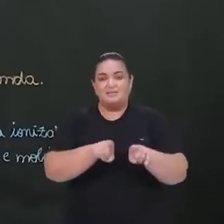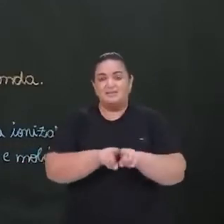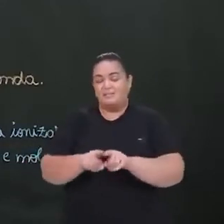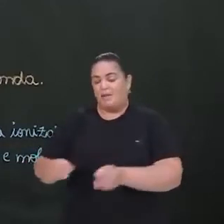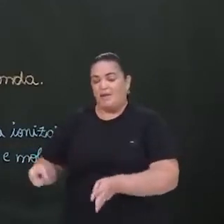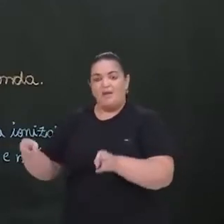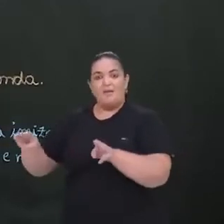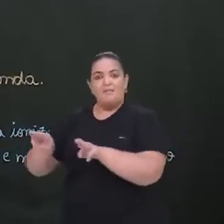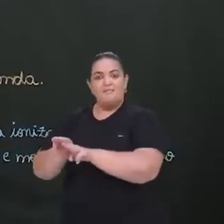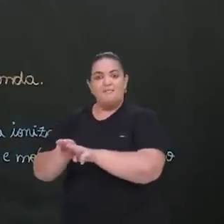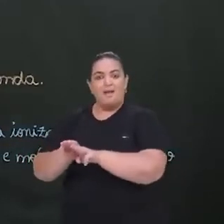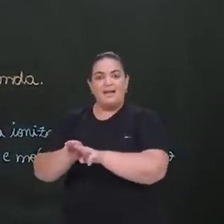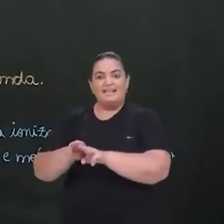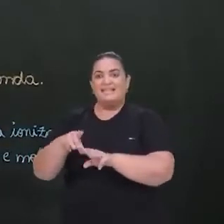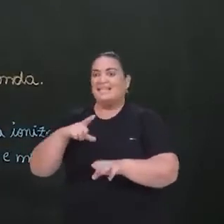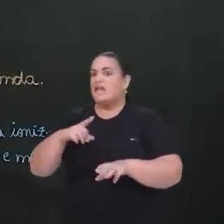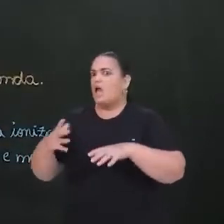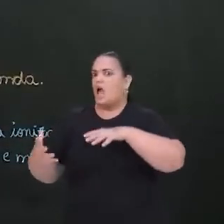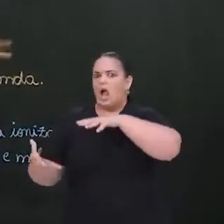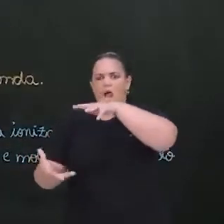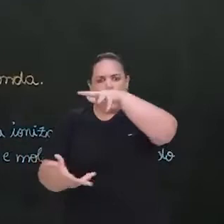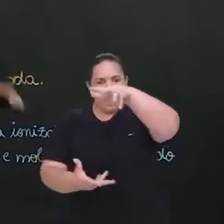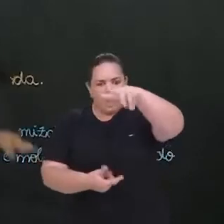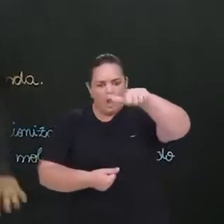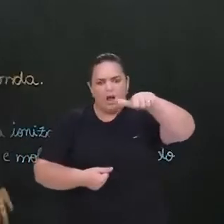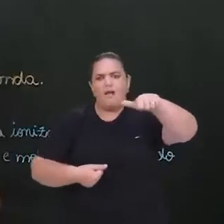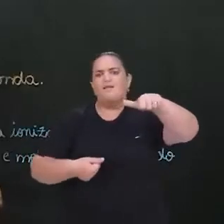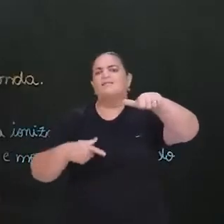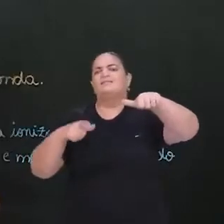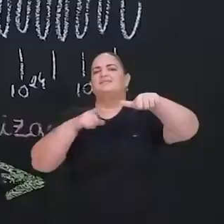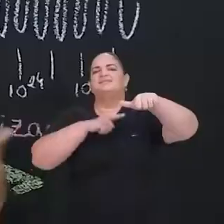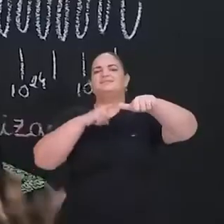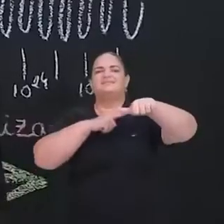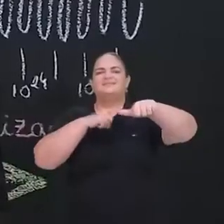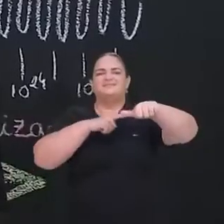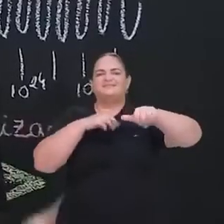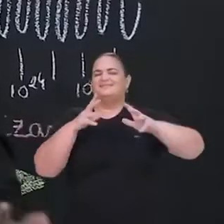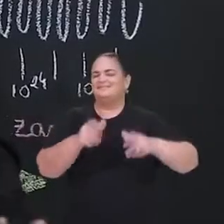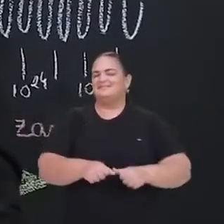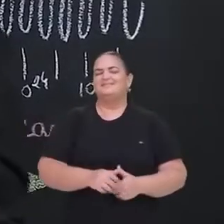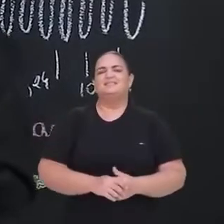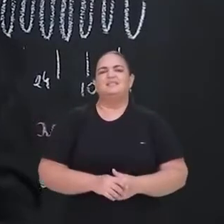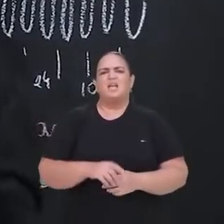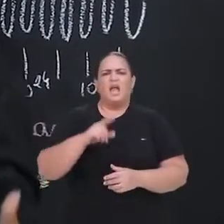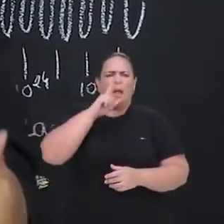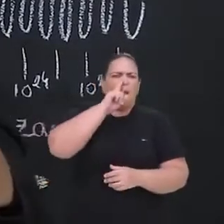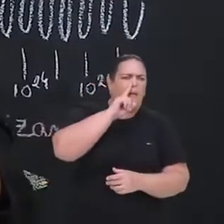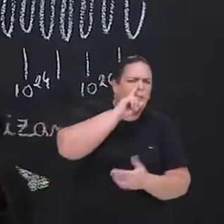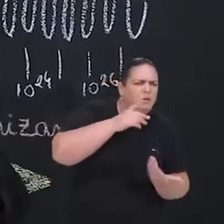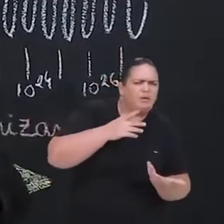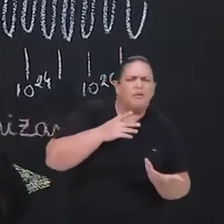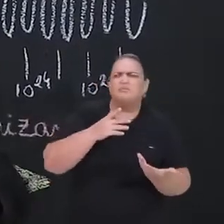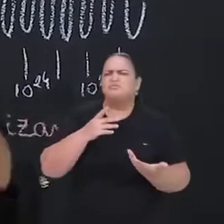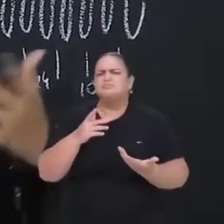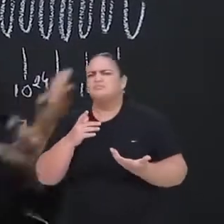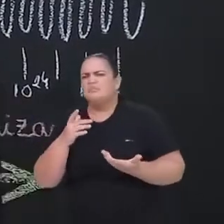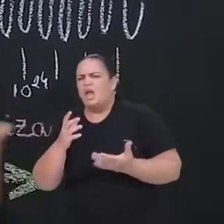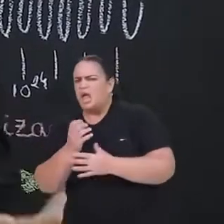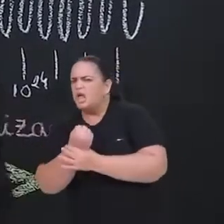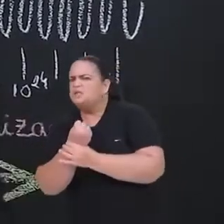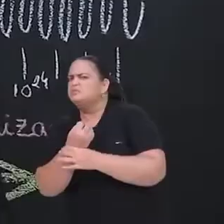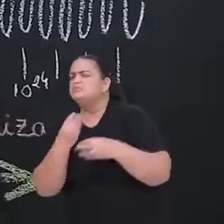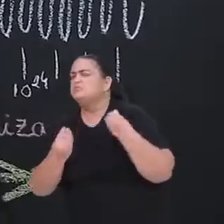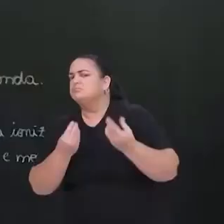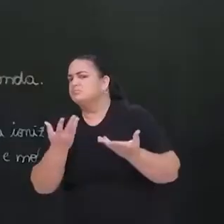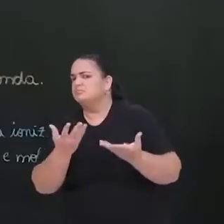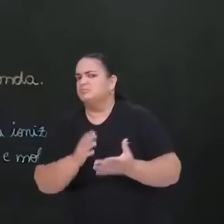e magnéticas e estão espalhadas por todo o planeta e pelo espaço. Agora, elas são perigosas? São tranquilas? Como